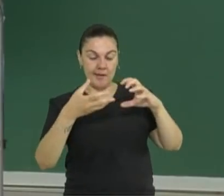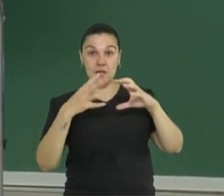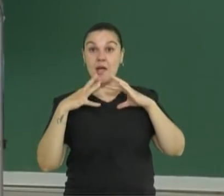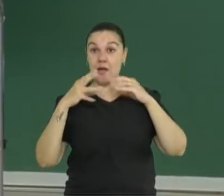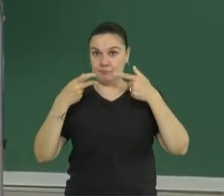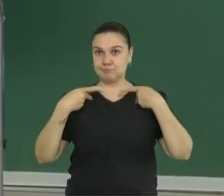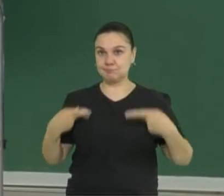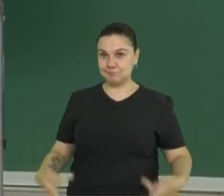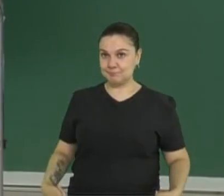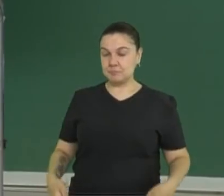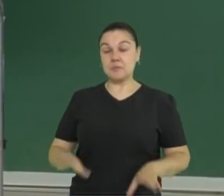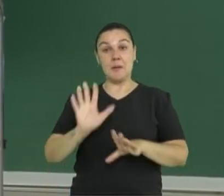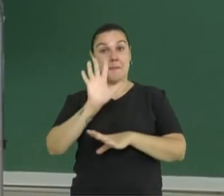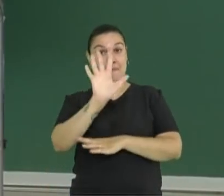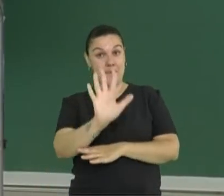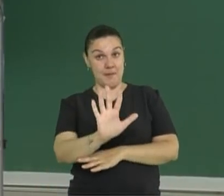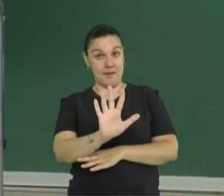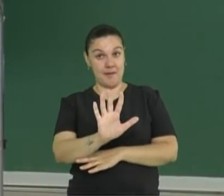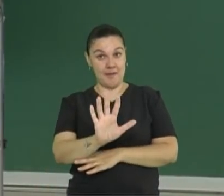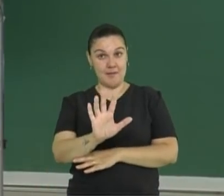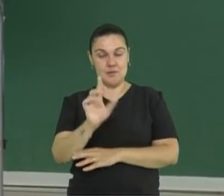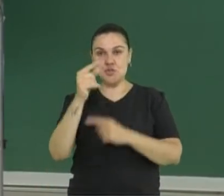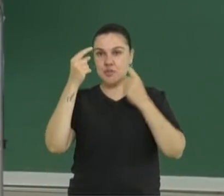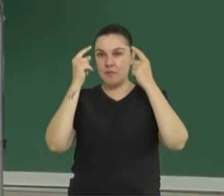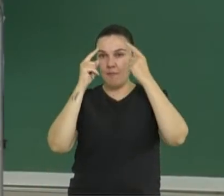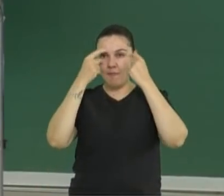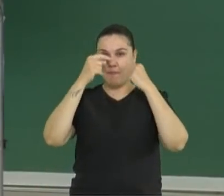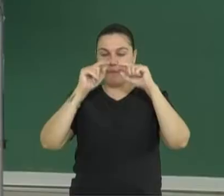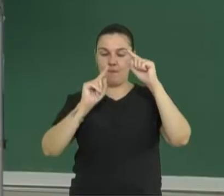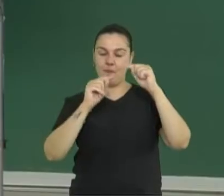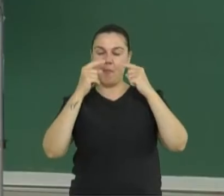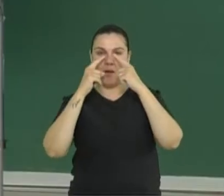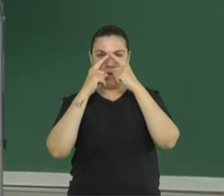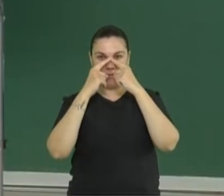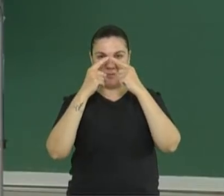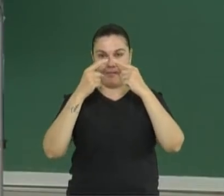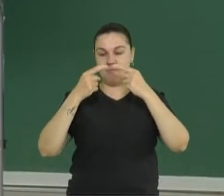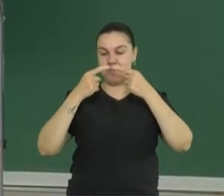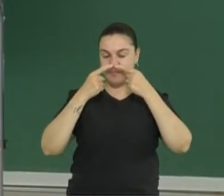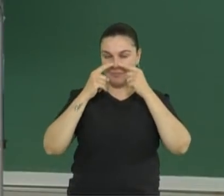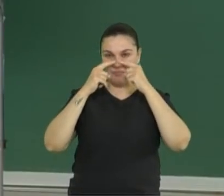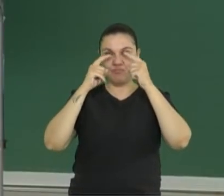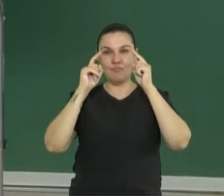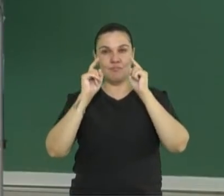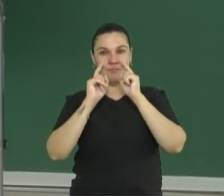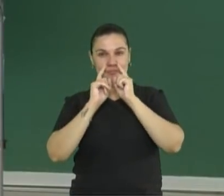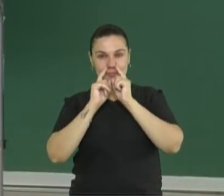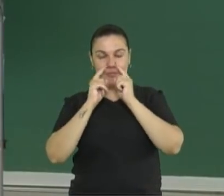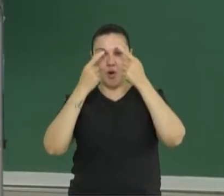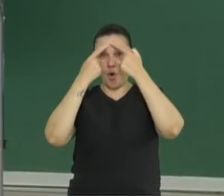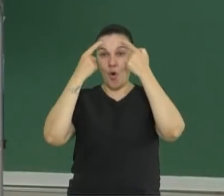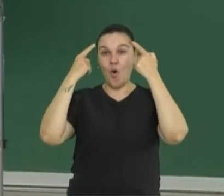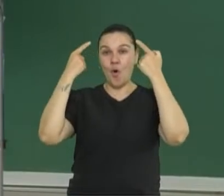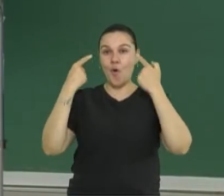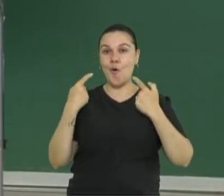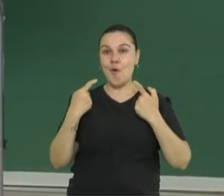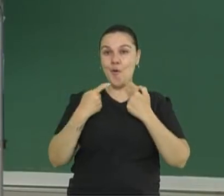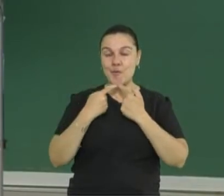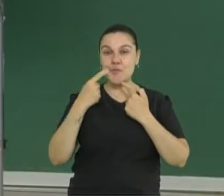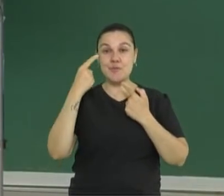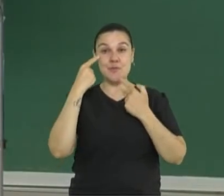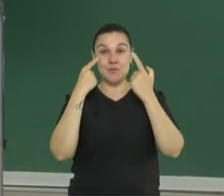nossa espécie. Porém, formatos de nariz diferentes. Formatos de rosto, cor